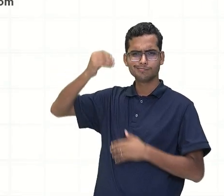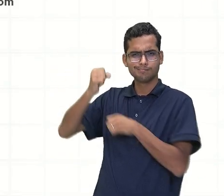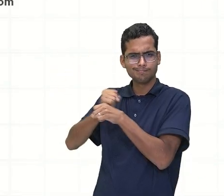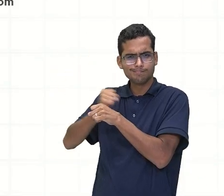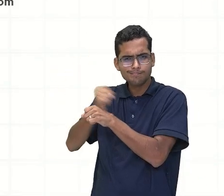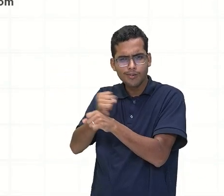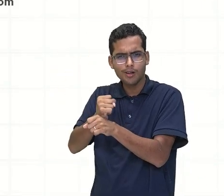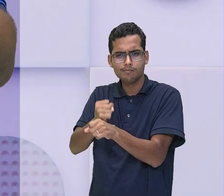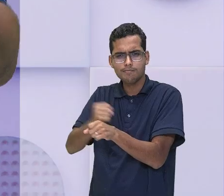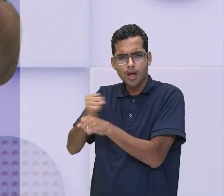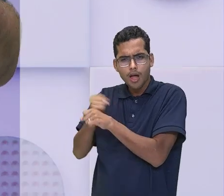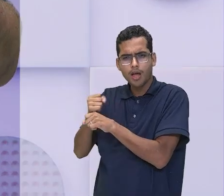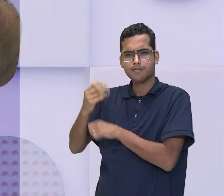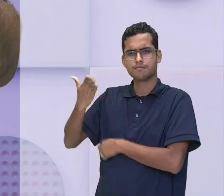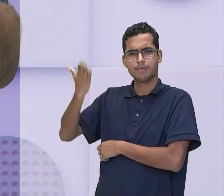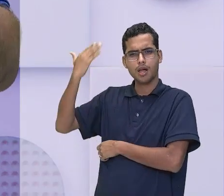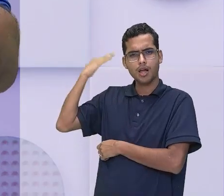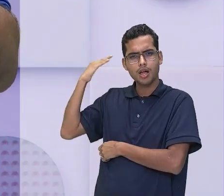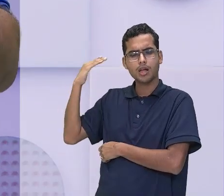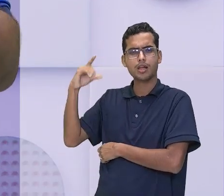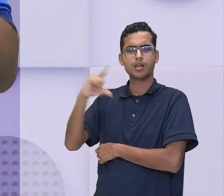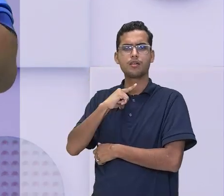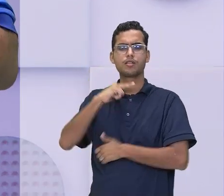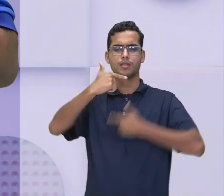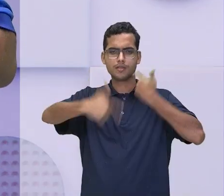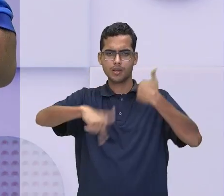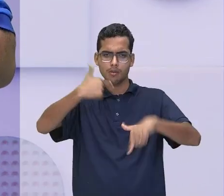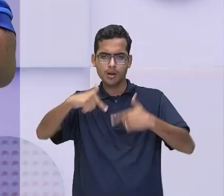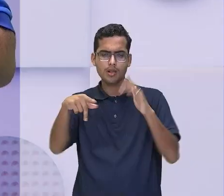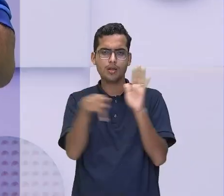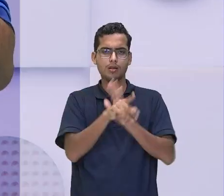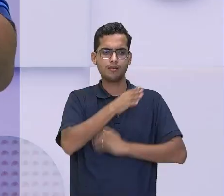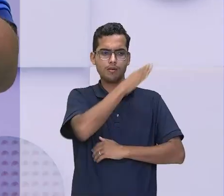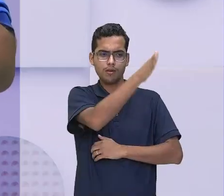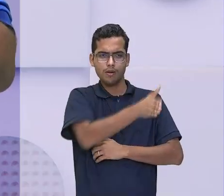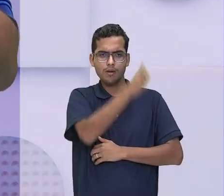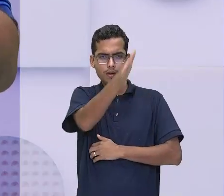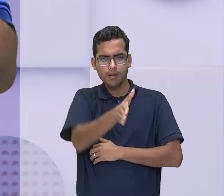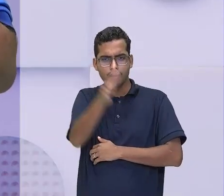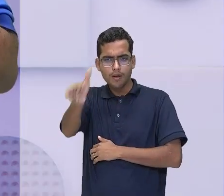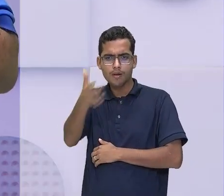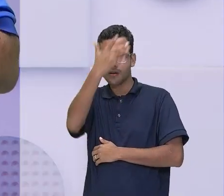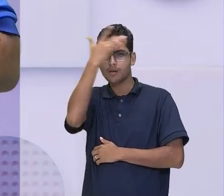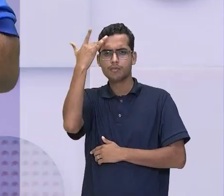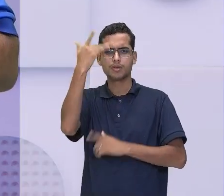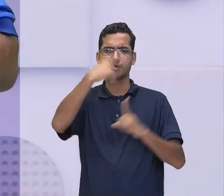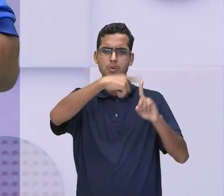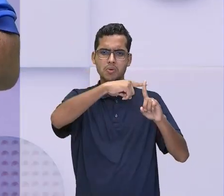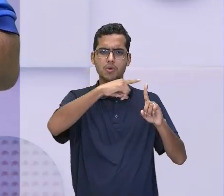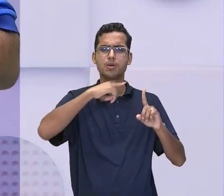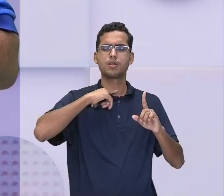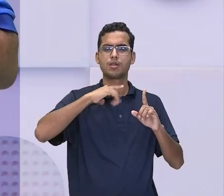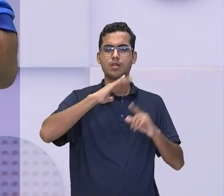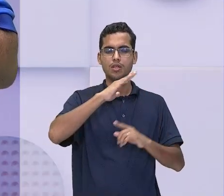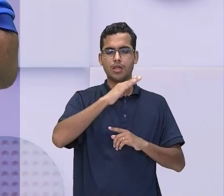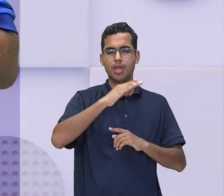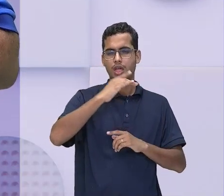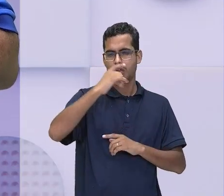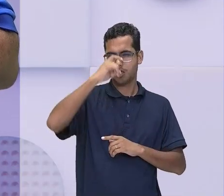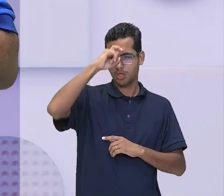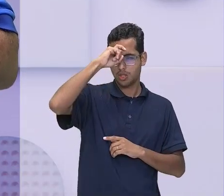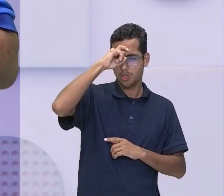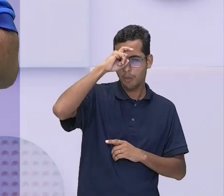atrás, de trabalhar em hospitais, visitando doentes, e eu